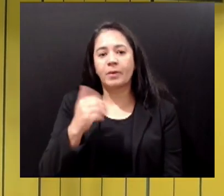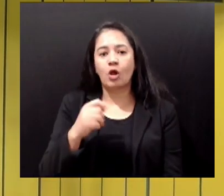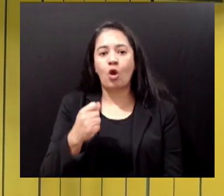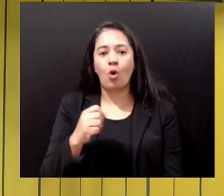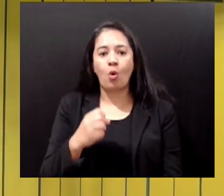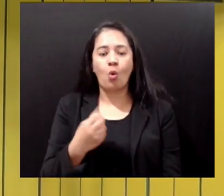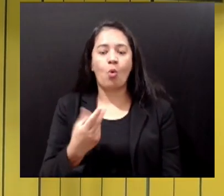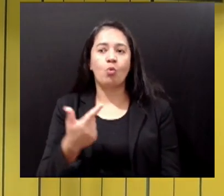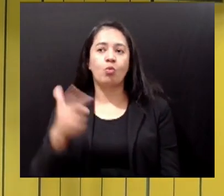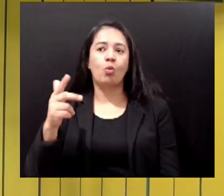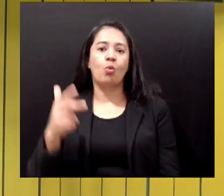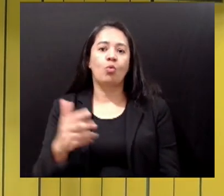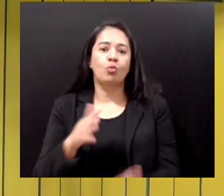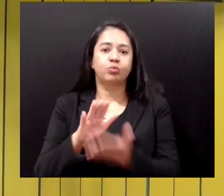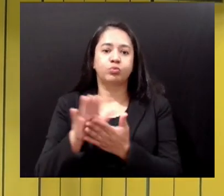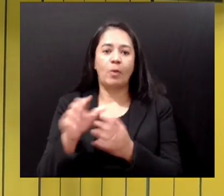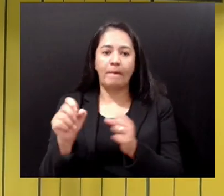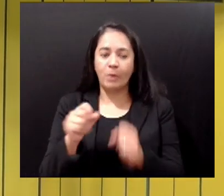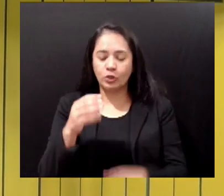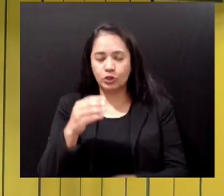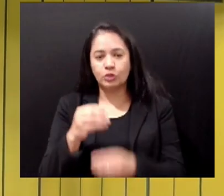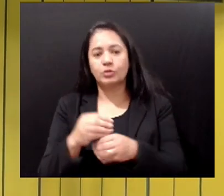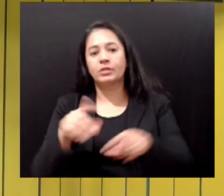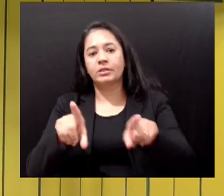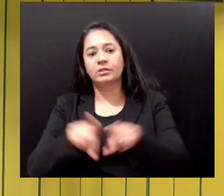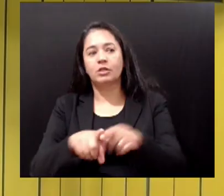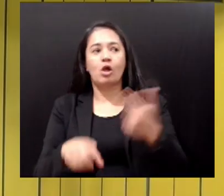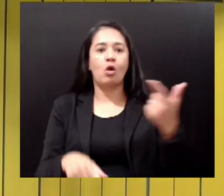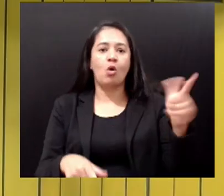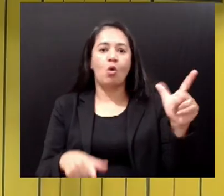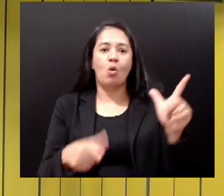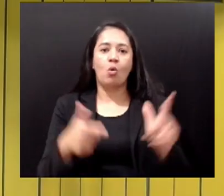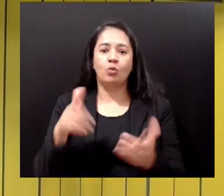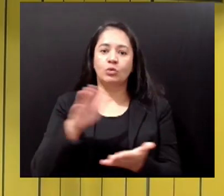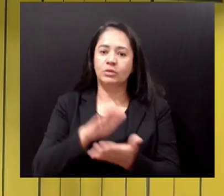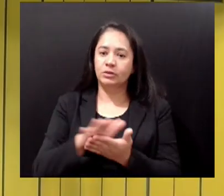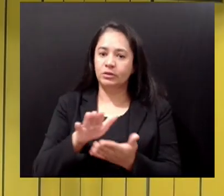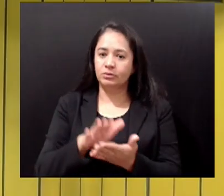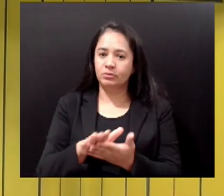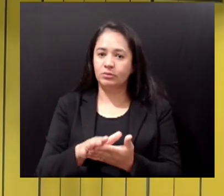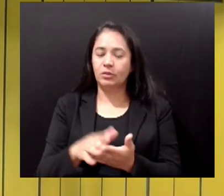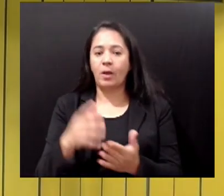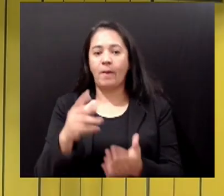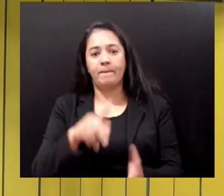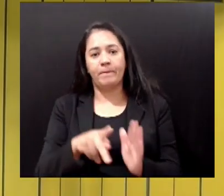despesas? A gente pode incluir também outras despesas com esse recurso da pensão?